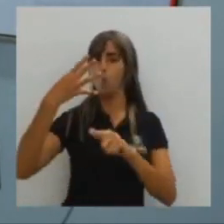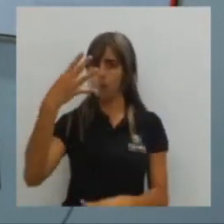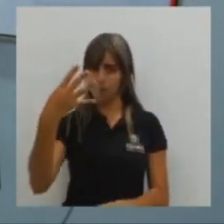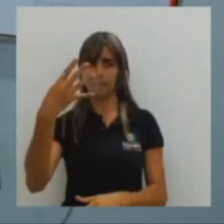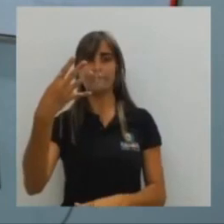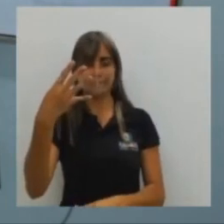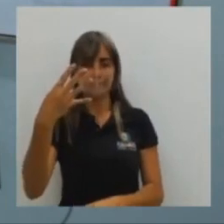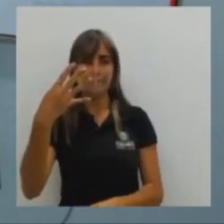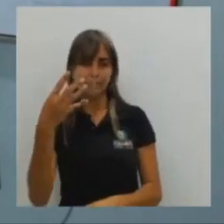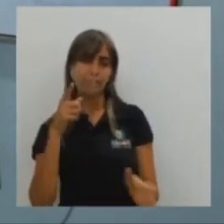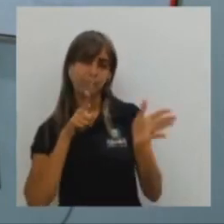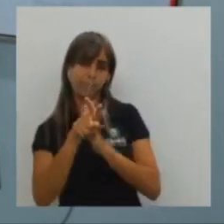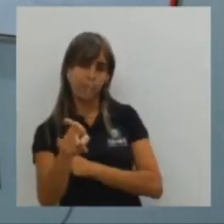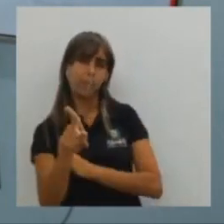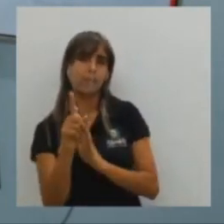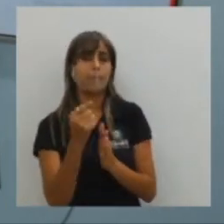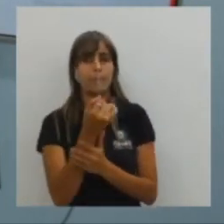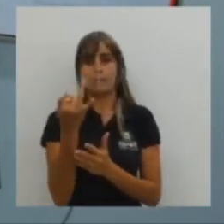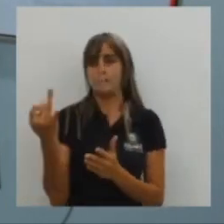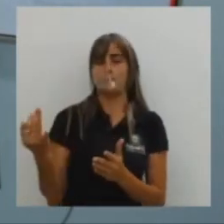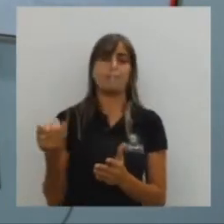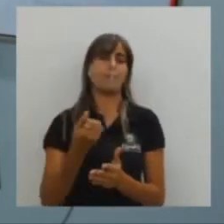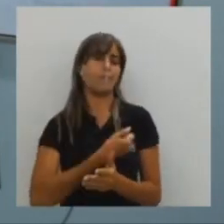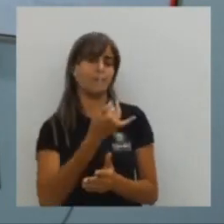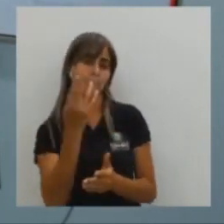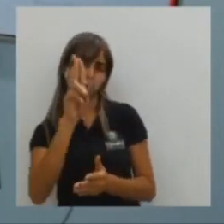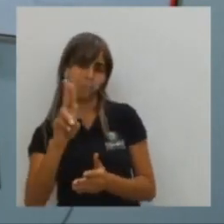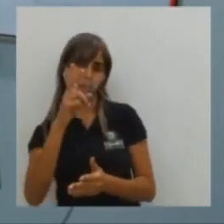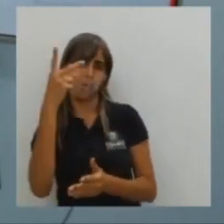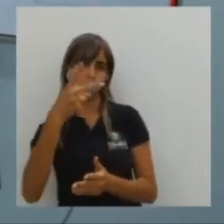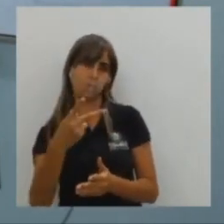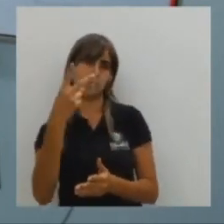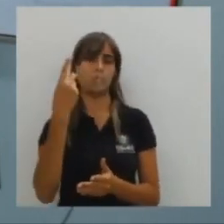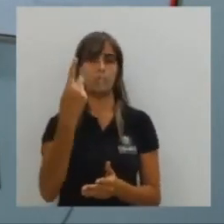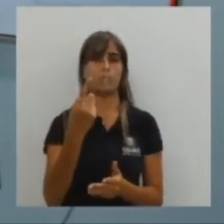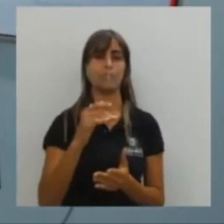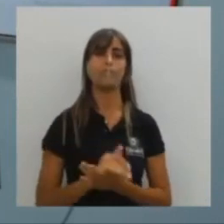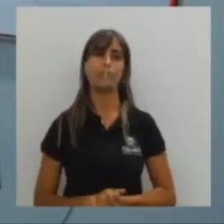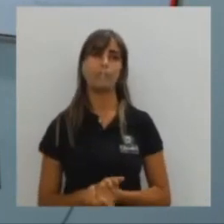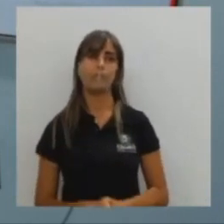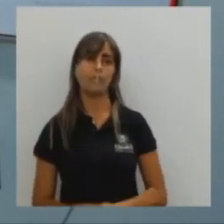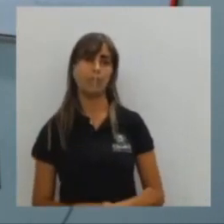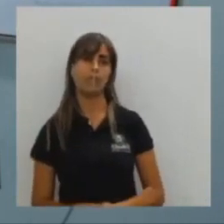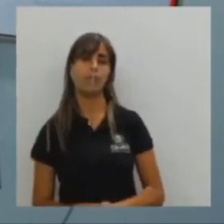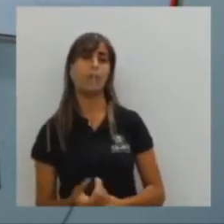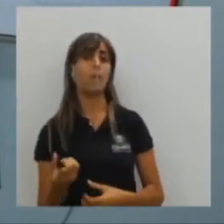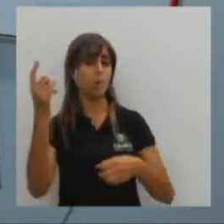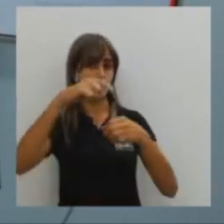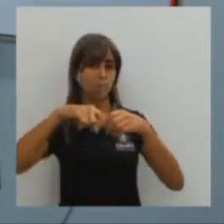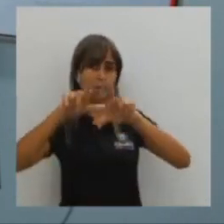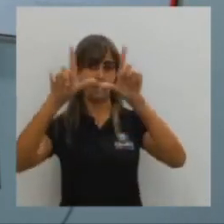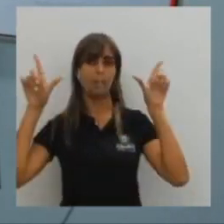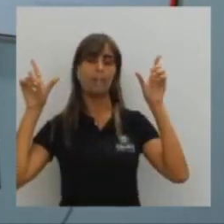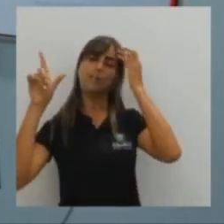bem semelhantes, né? Não sei para que tanto porquê, quando a gente pode solucionar com 2. Ou com um só, né? Quem sabe. Voltando para a tua tela,